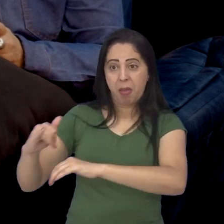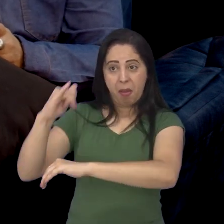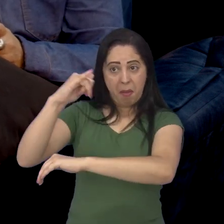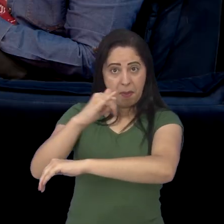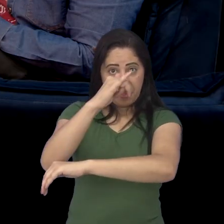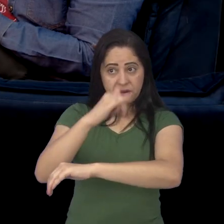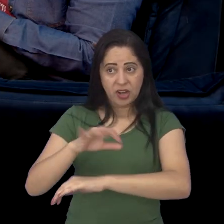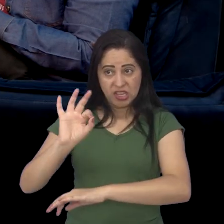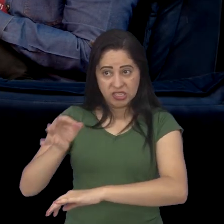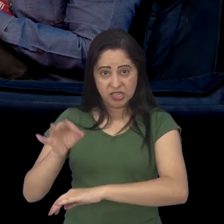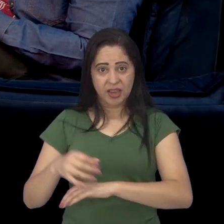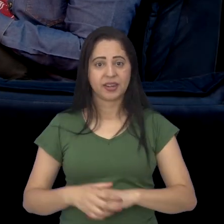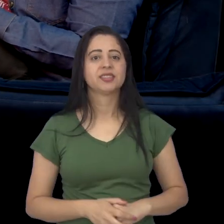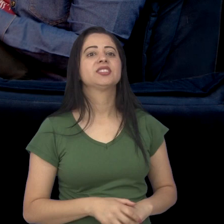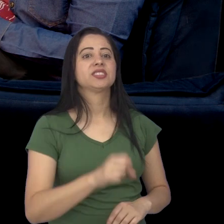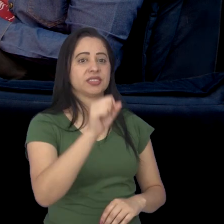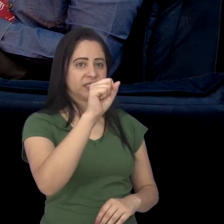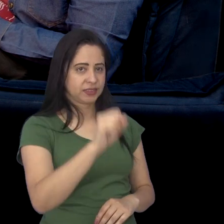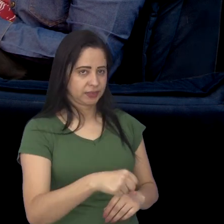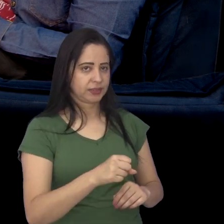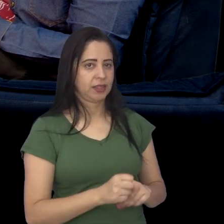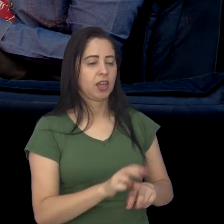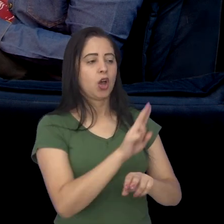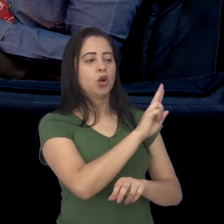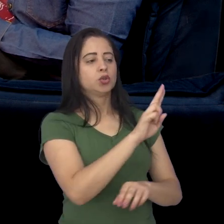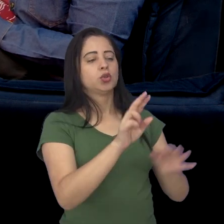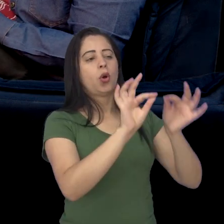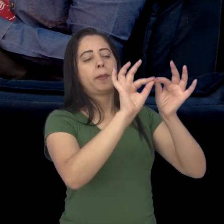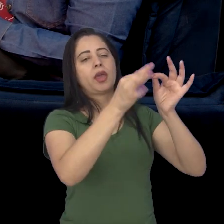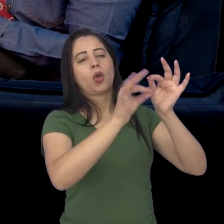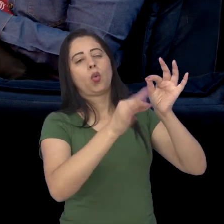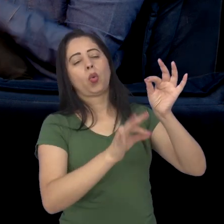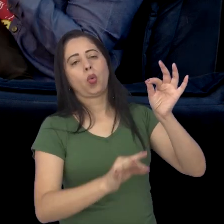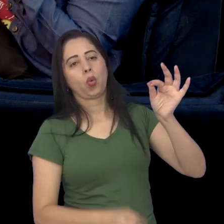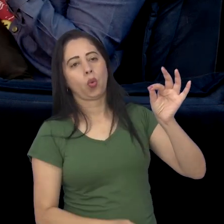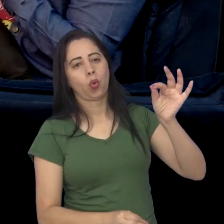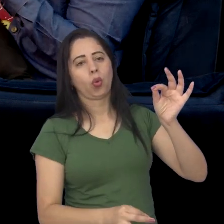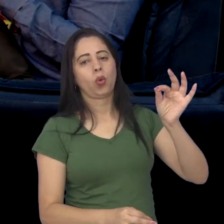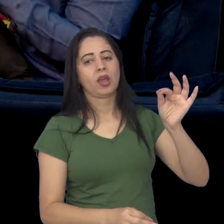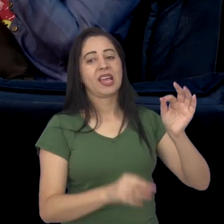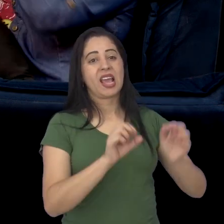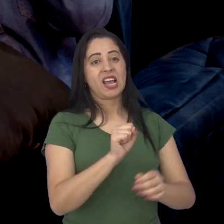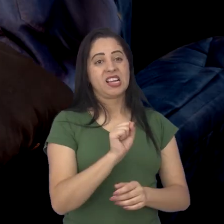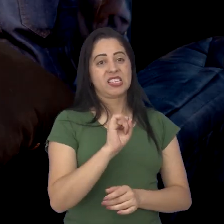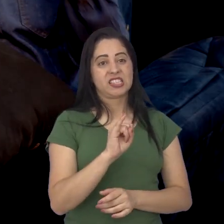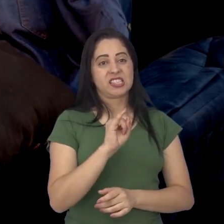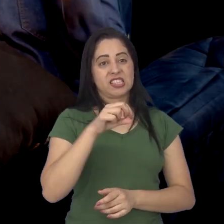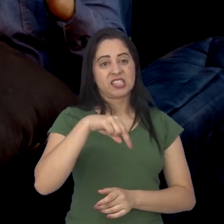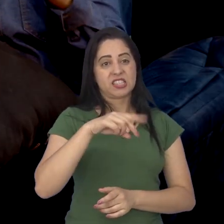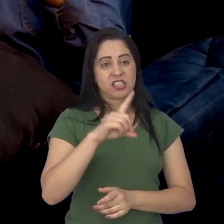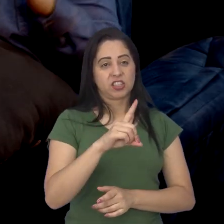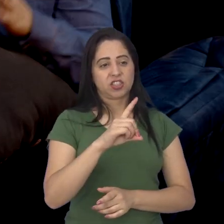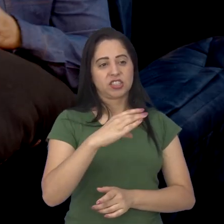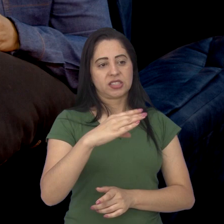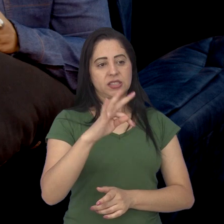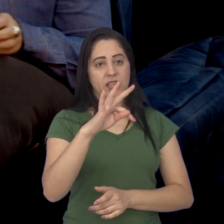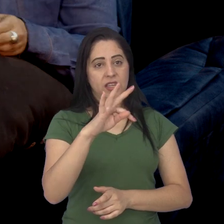grande, né, o nome? É grande. Esse nome todo a gente resume só em SINDCT, SINDCT. Então, quando eu falar SINDCT, quer dizer isso